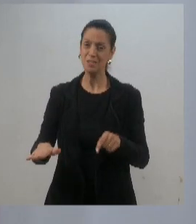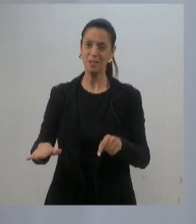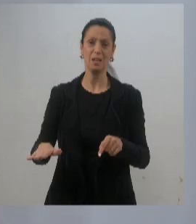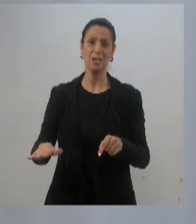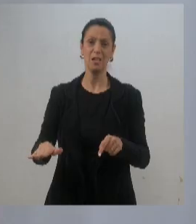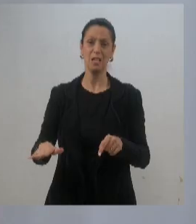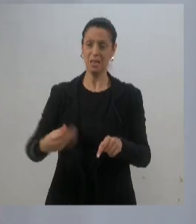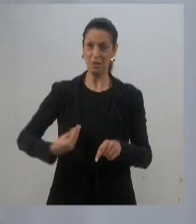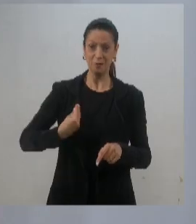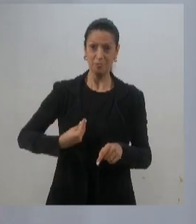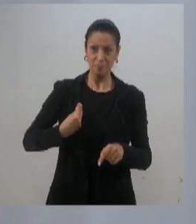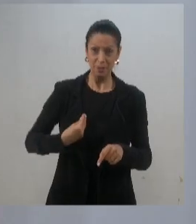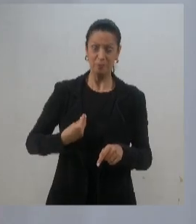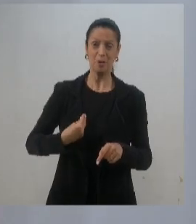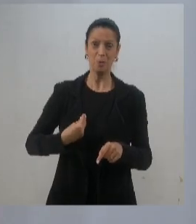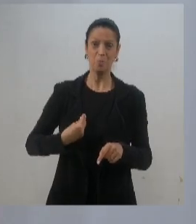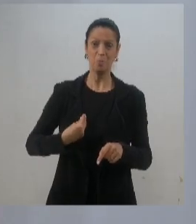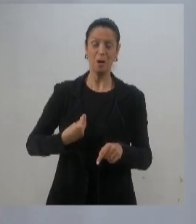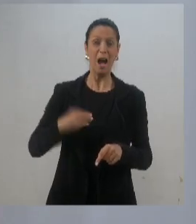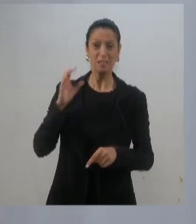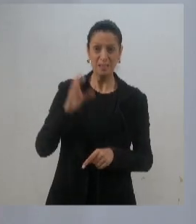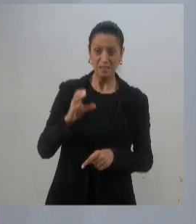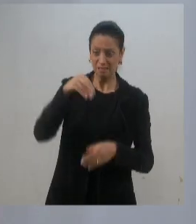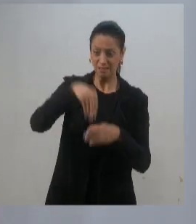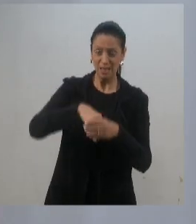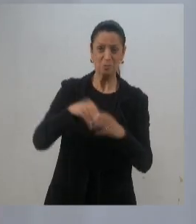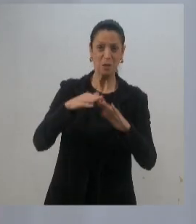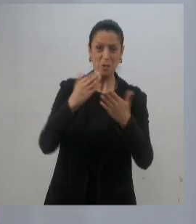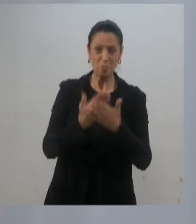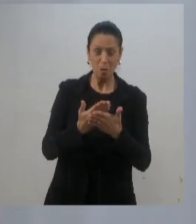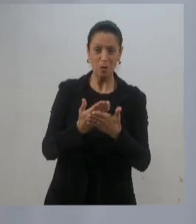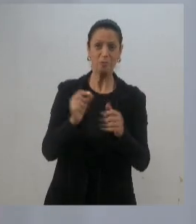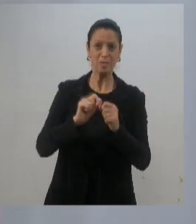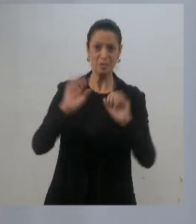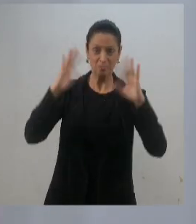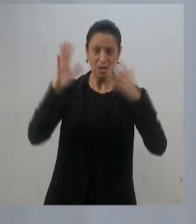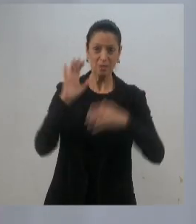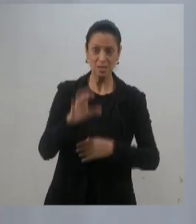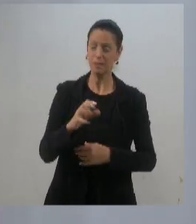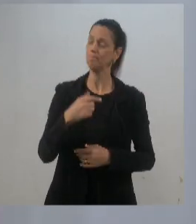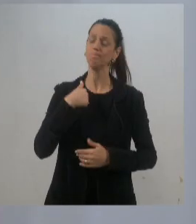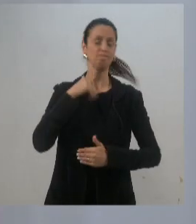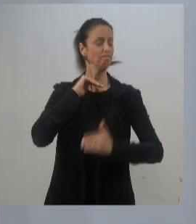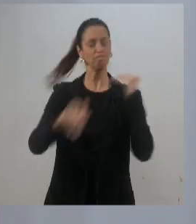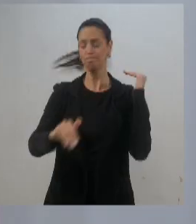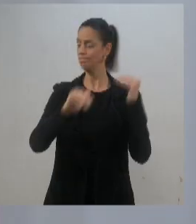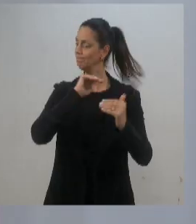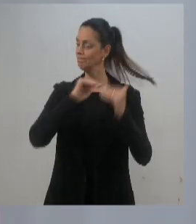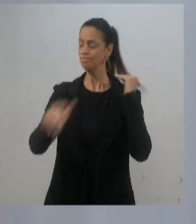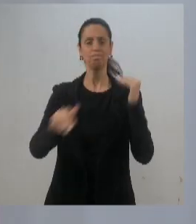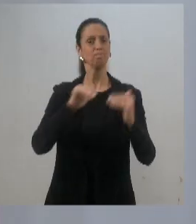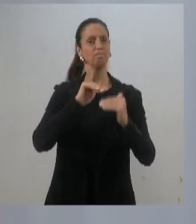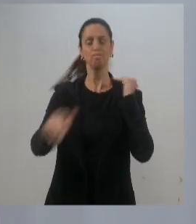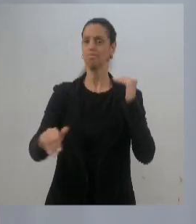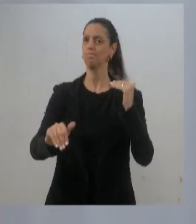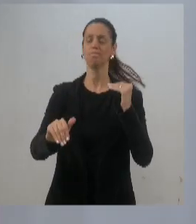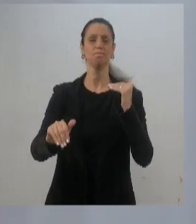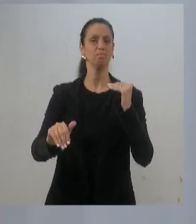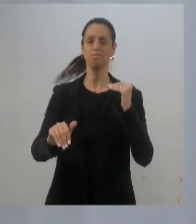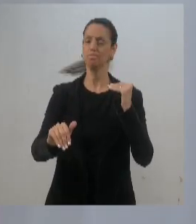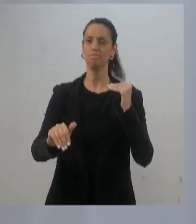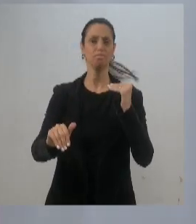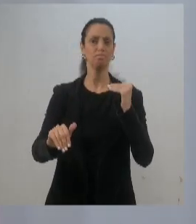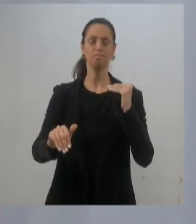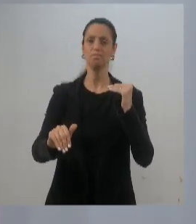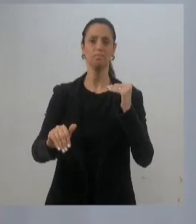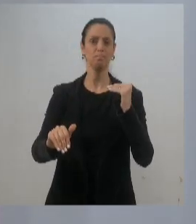vivam e convivam com esse tipo de coisa. Então, assim, meu repúdio o meu repúdio a esse tipo